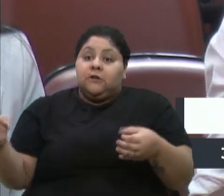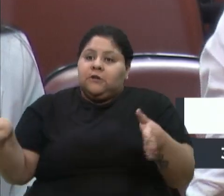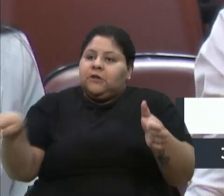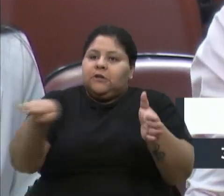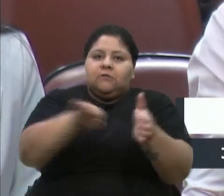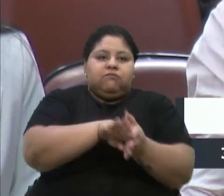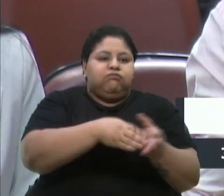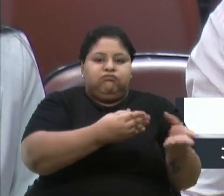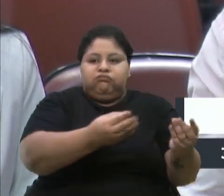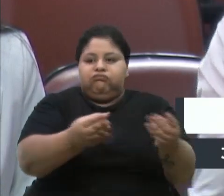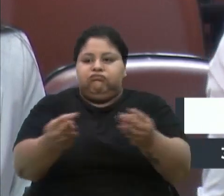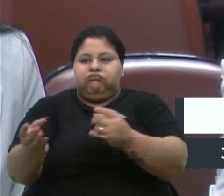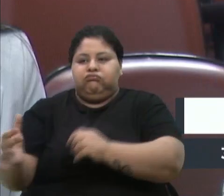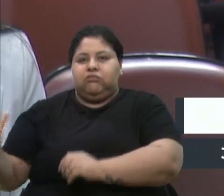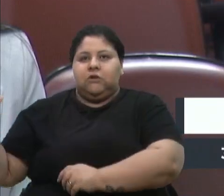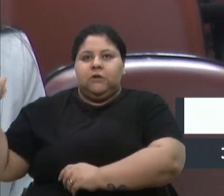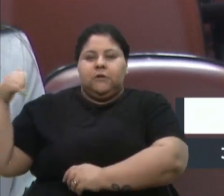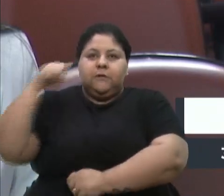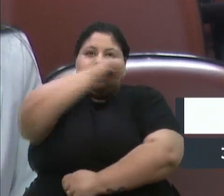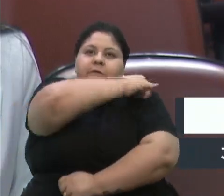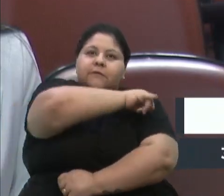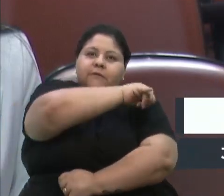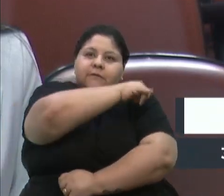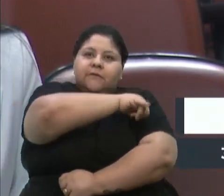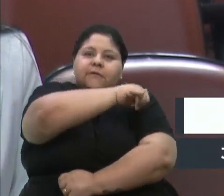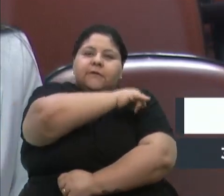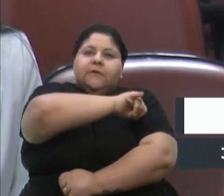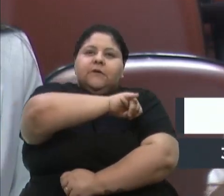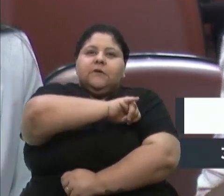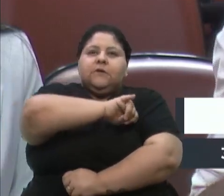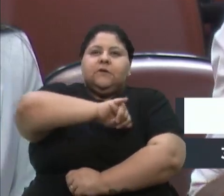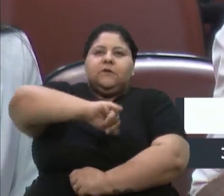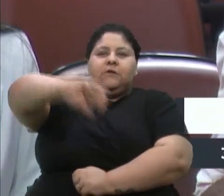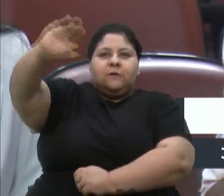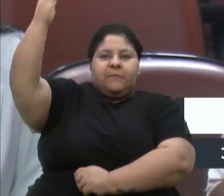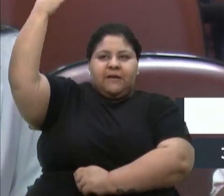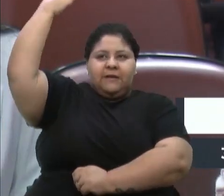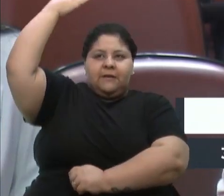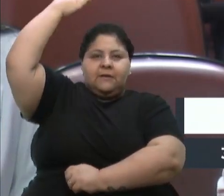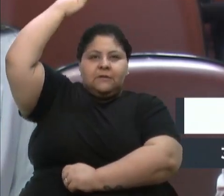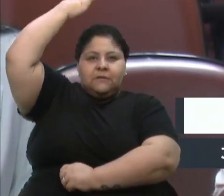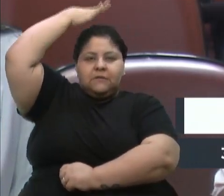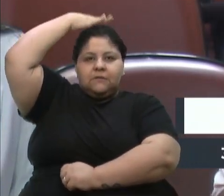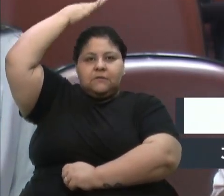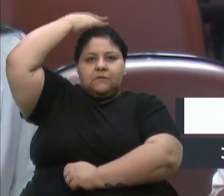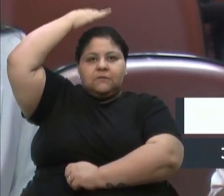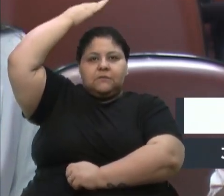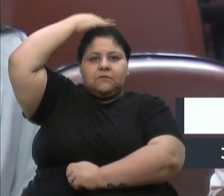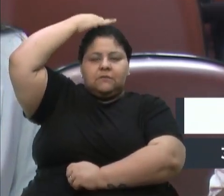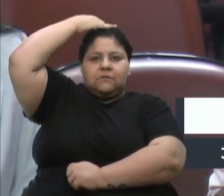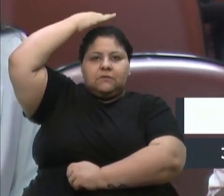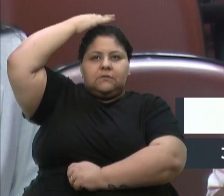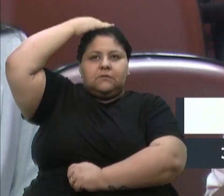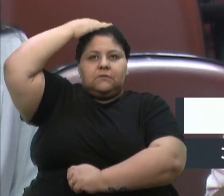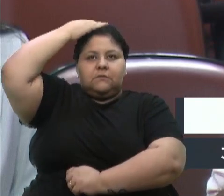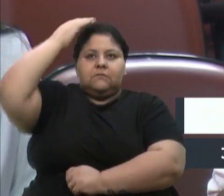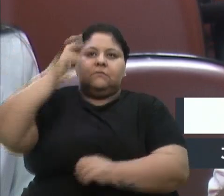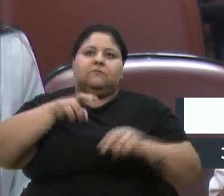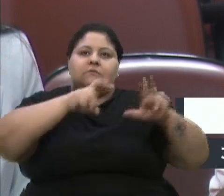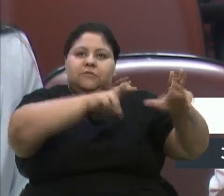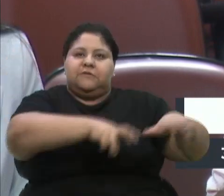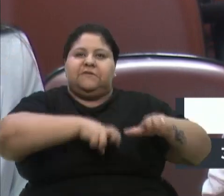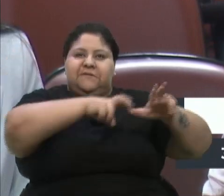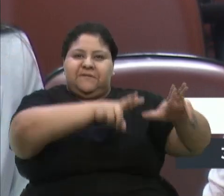lado, Rio de Janeiro, gente do Paraná, de todos os estados vem visitar a festa de Fazenda Souza e ali